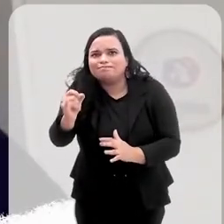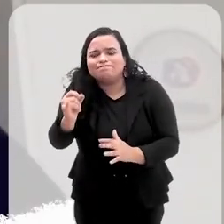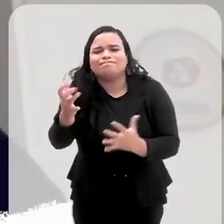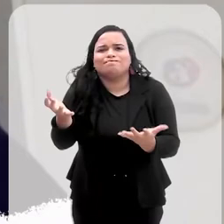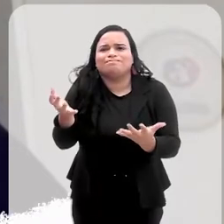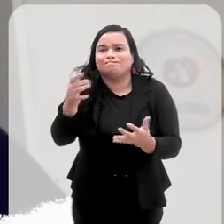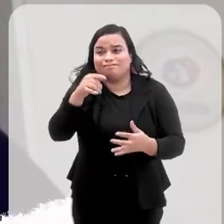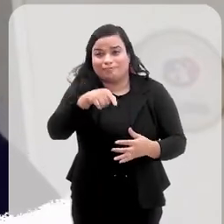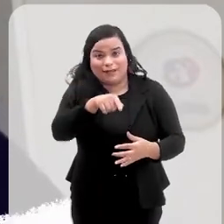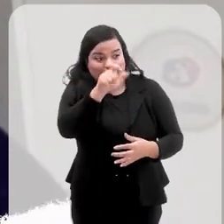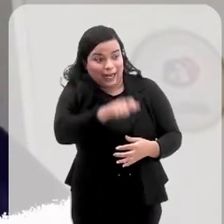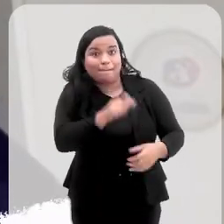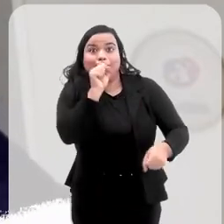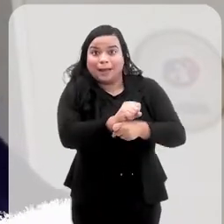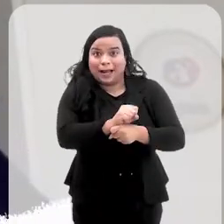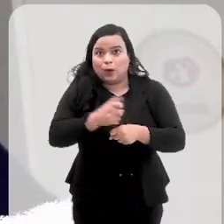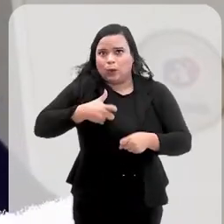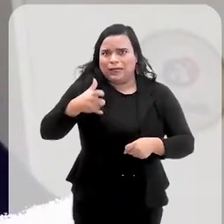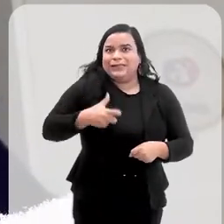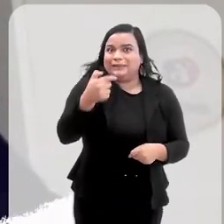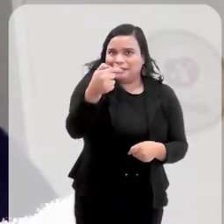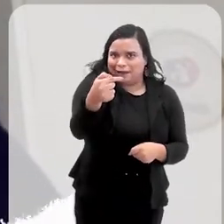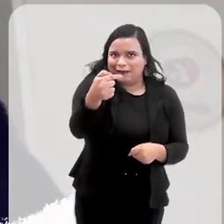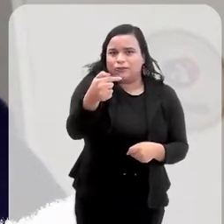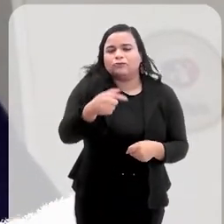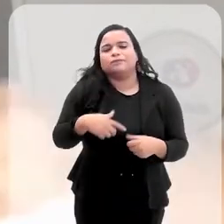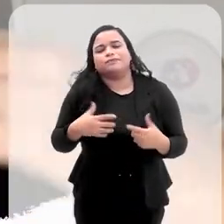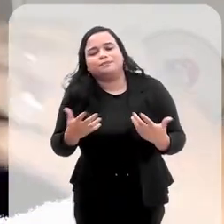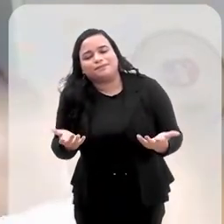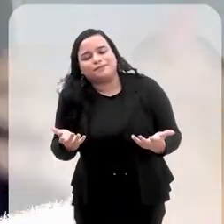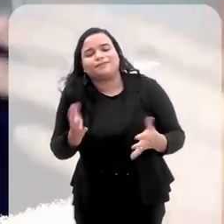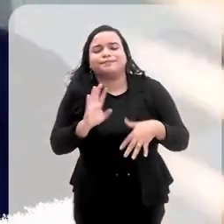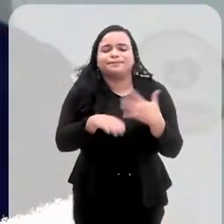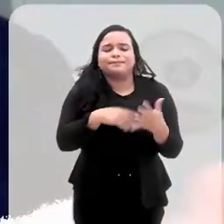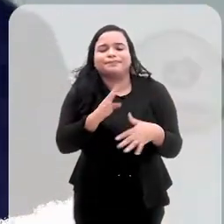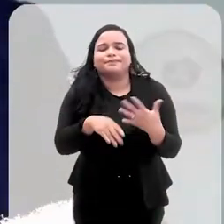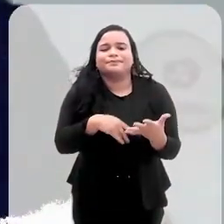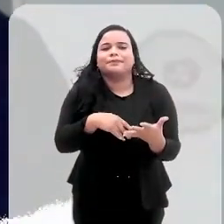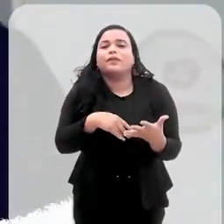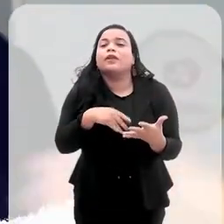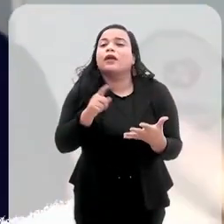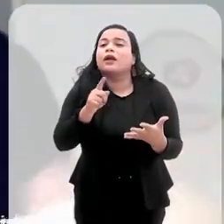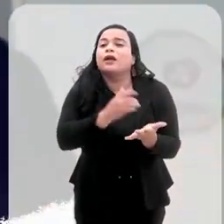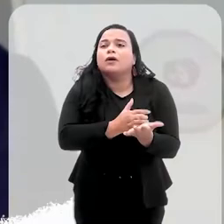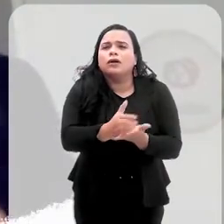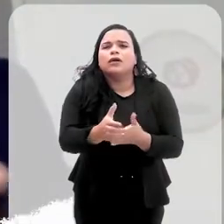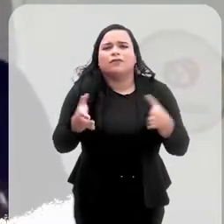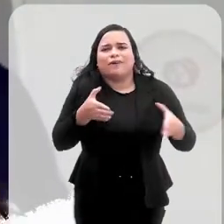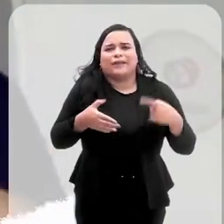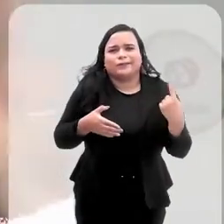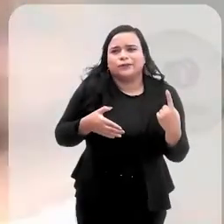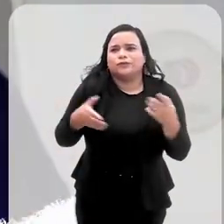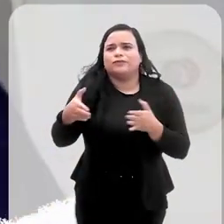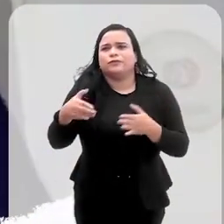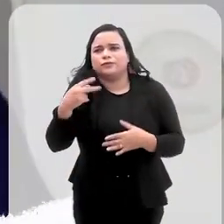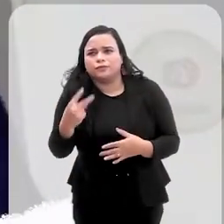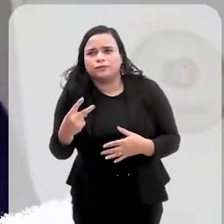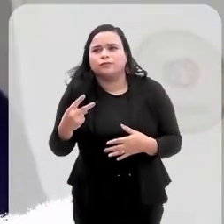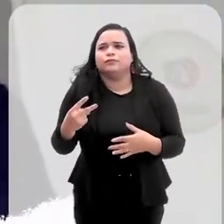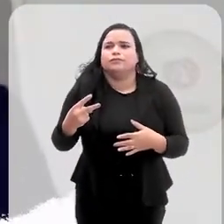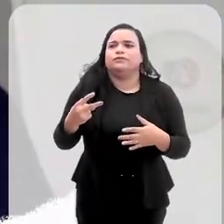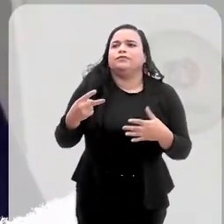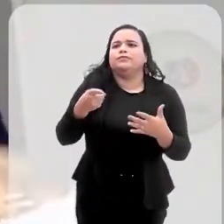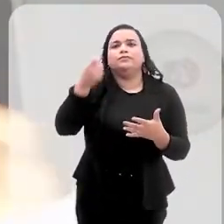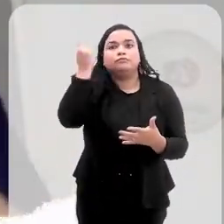pais falaram: vamos começar a usar o PECS adaptado. Ele passou fase 1, fase 2, ele faz sentenças, ótimo, né?